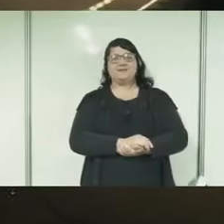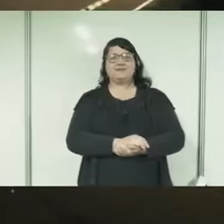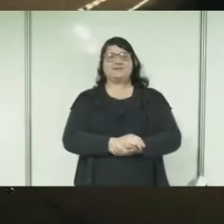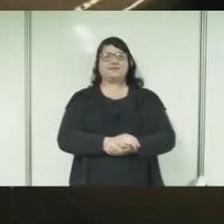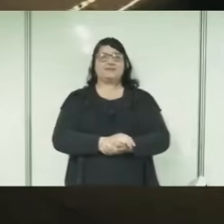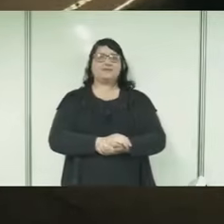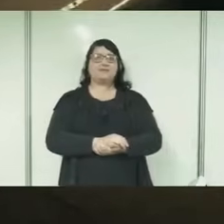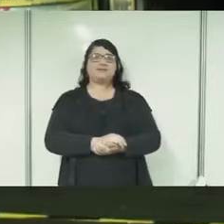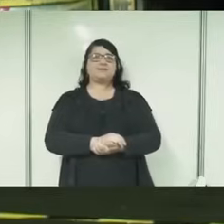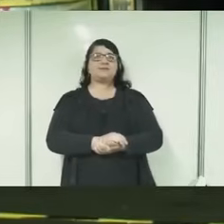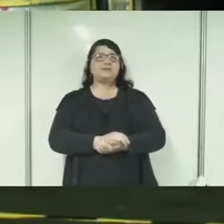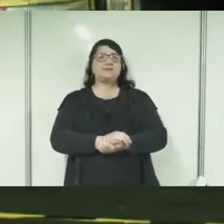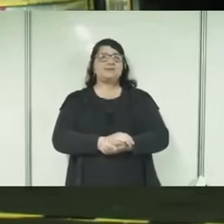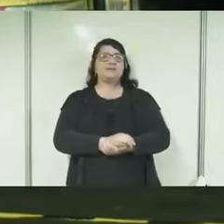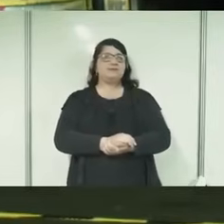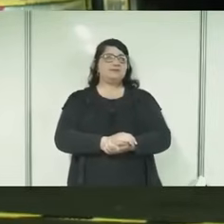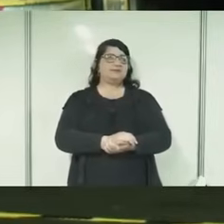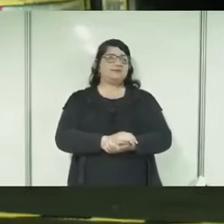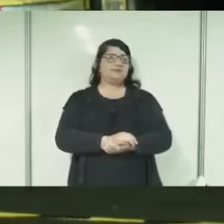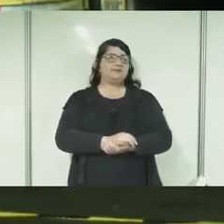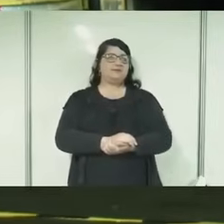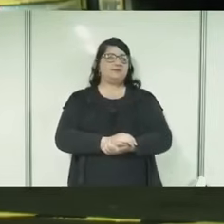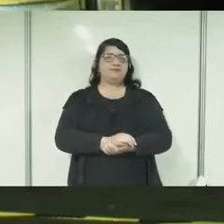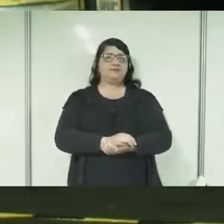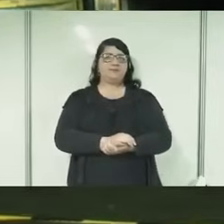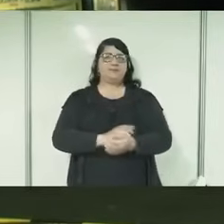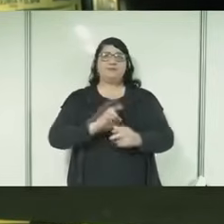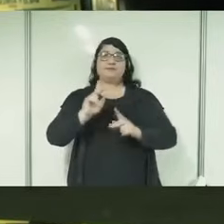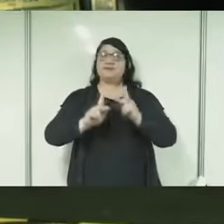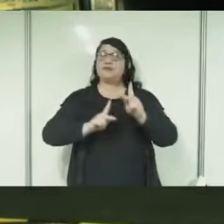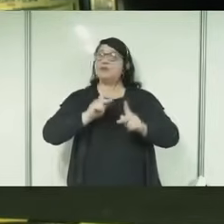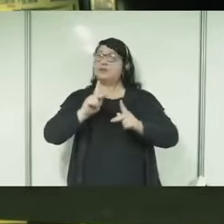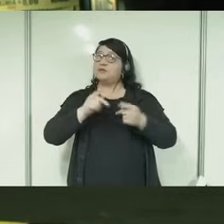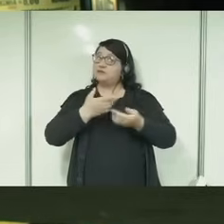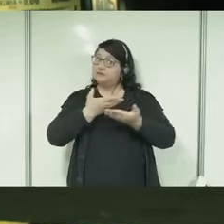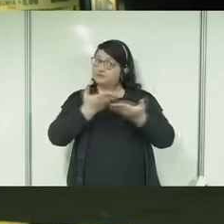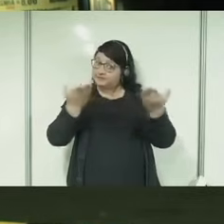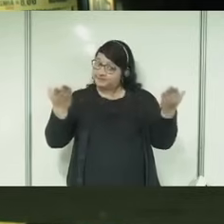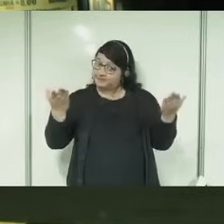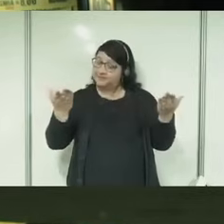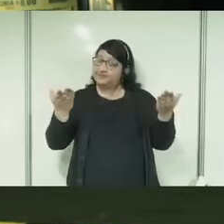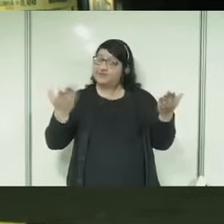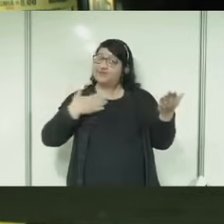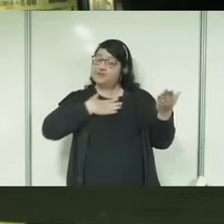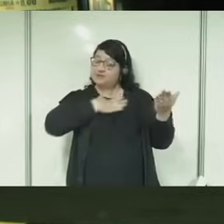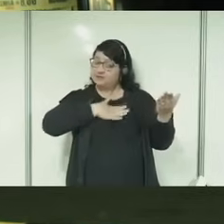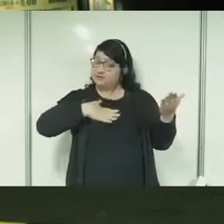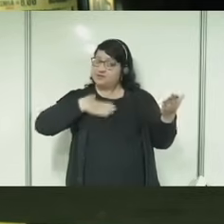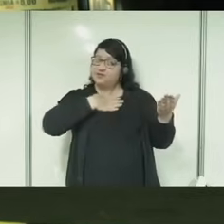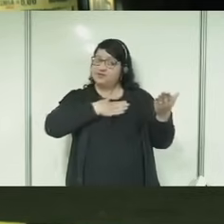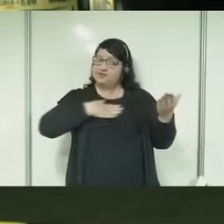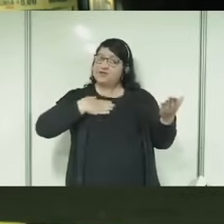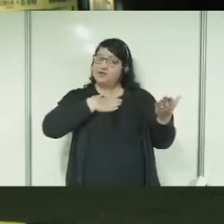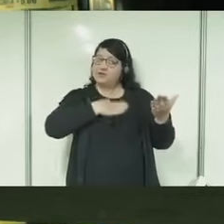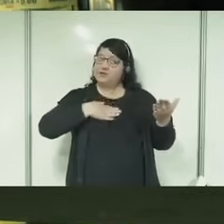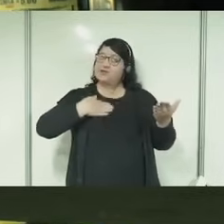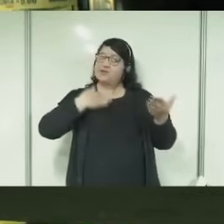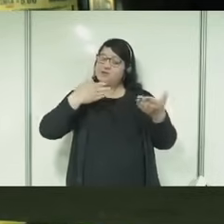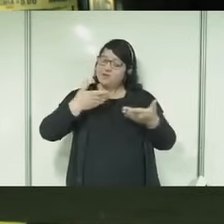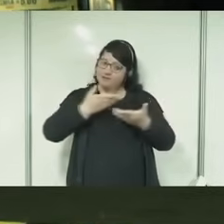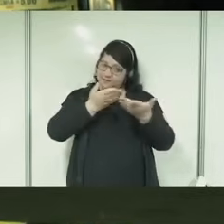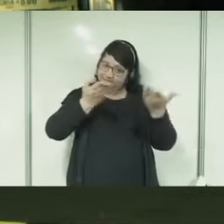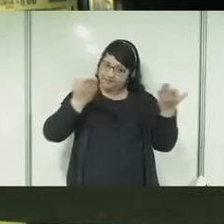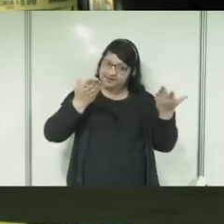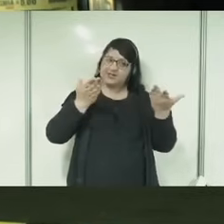Pessoal, eu desejo que vocês, de fato, sejam sempre mais felizes.